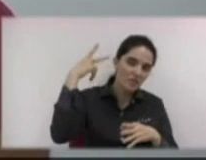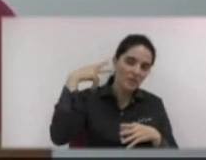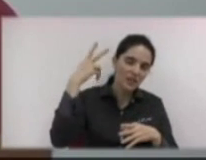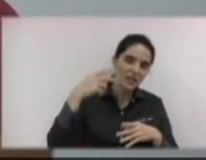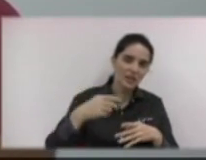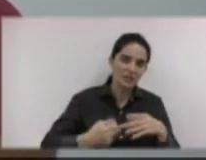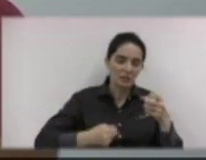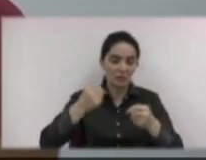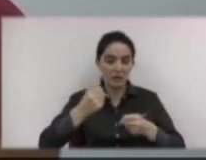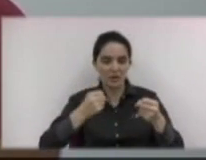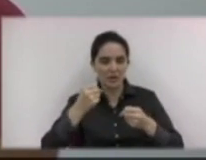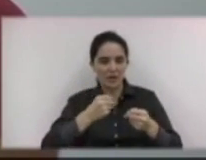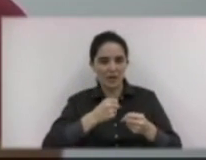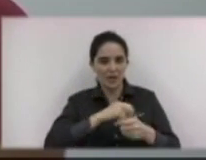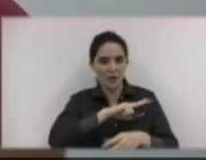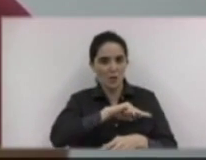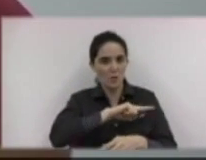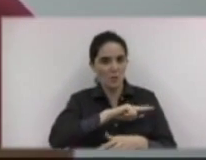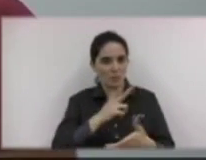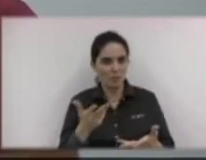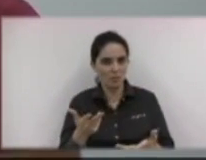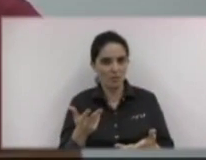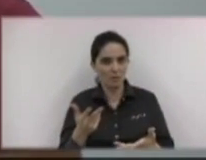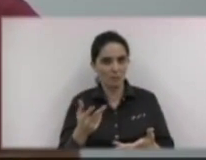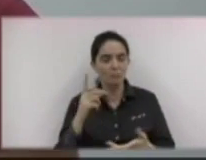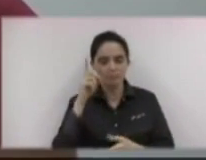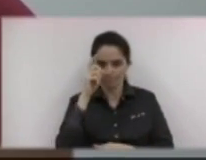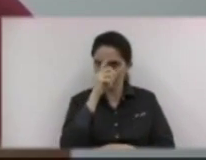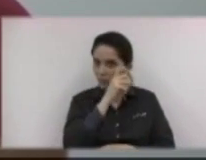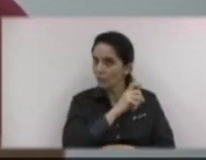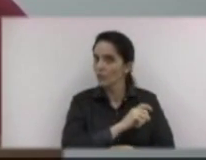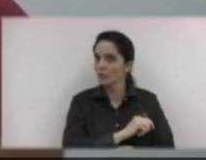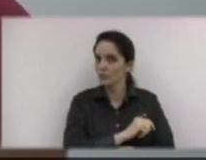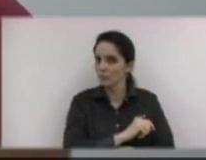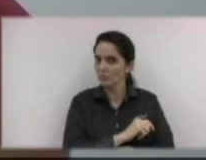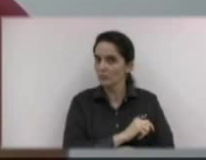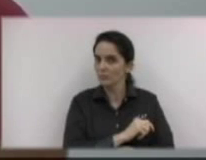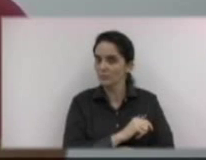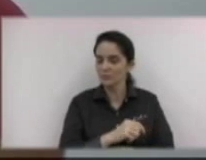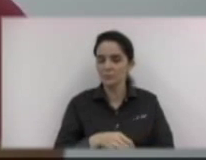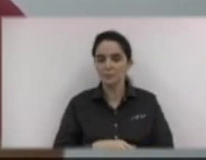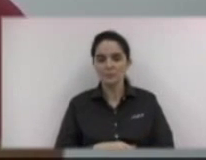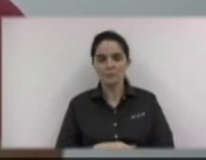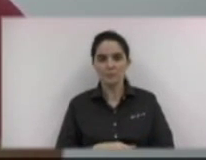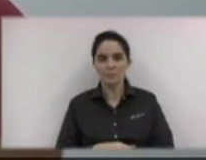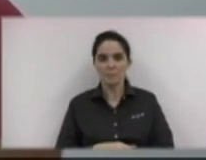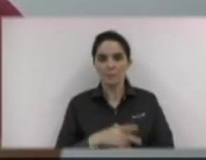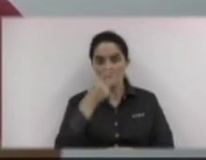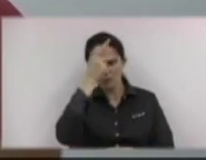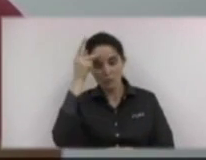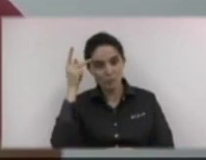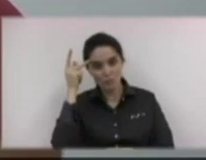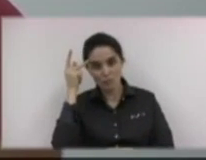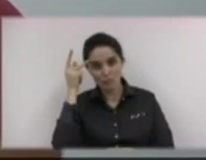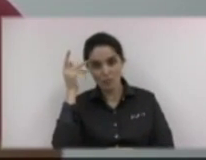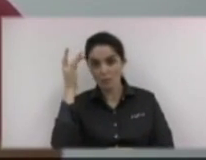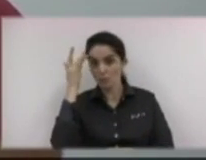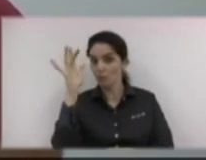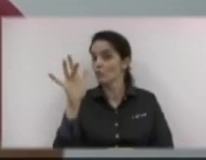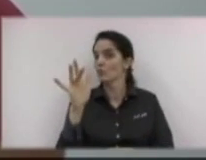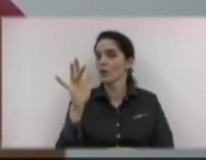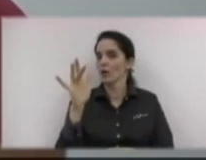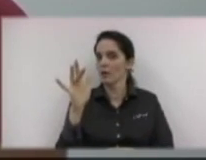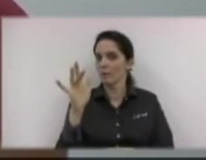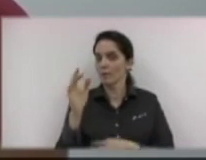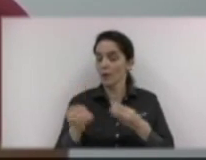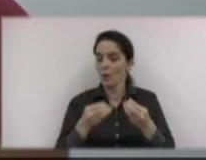estrutura da Câmara para benefício particular. Dói pra caramba. Essas pessoas que fazem as denúncias, elas não sabem o constrangimento, o transtorno